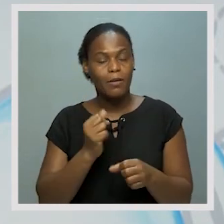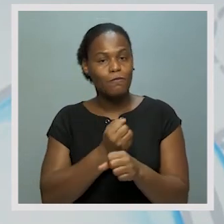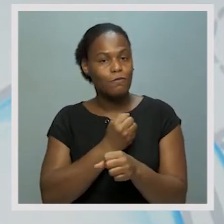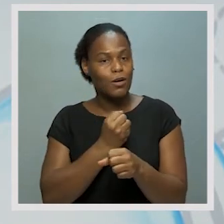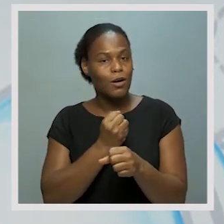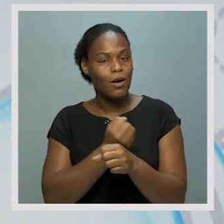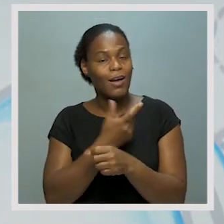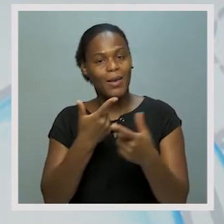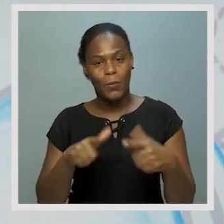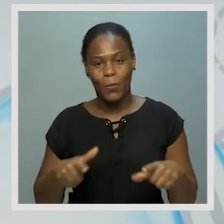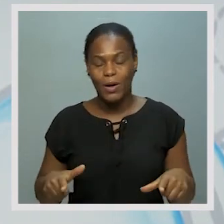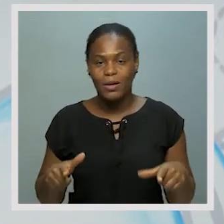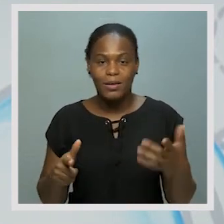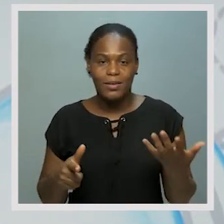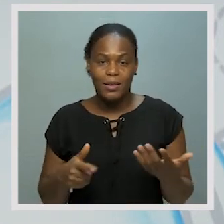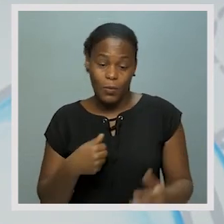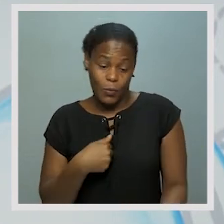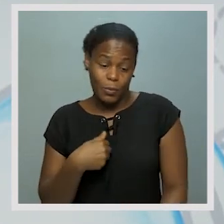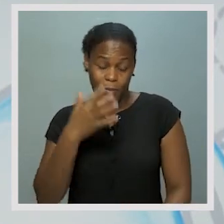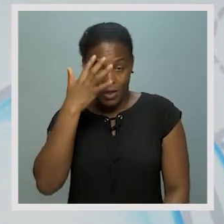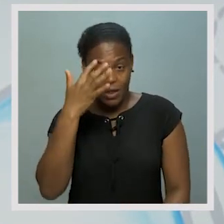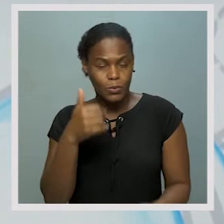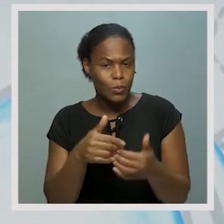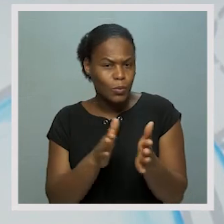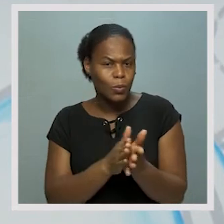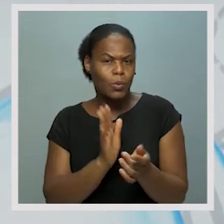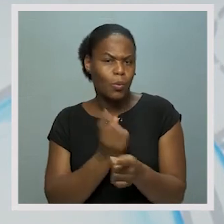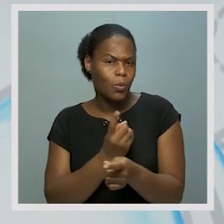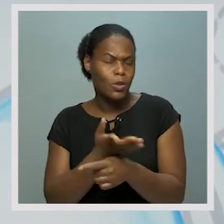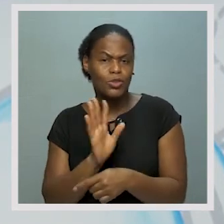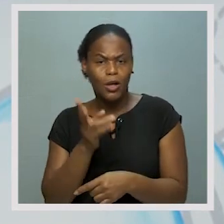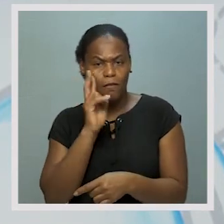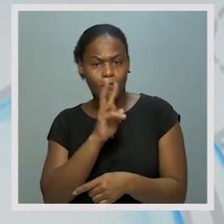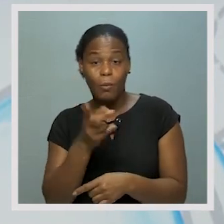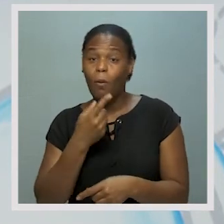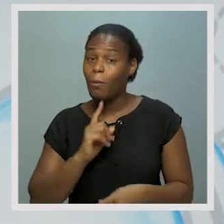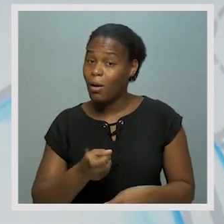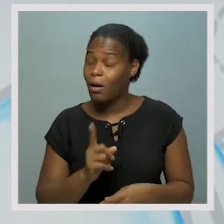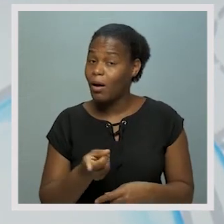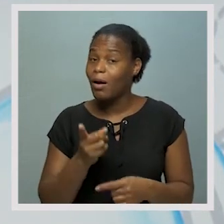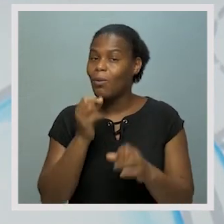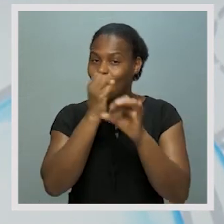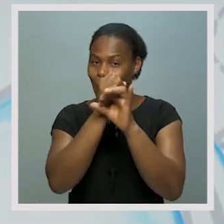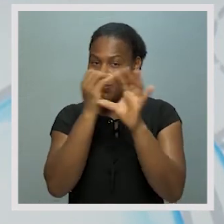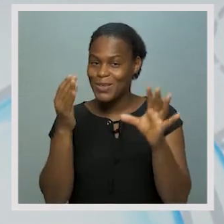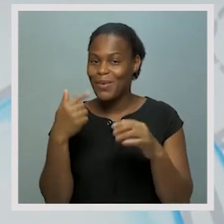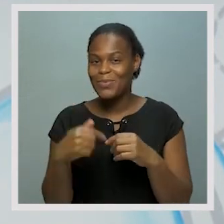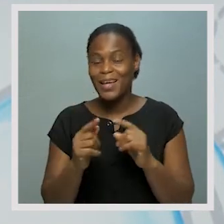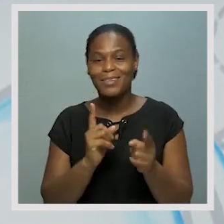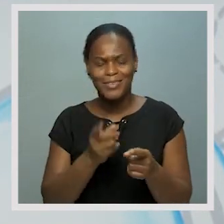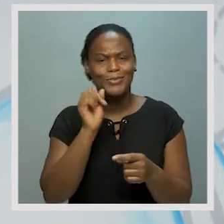e as funções de linguagem. E eu creio que por tudo aquilo que nós vimos, somos obrigados a chegar à